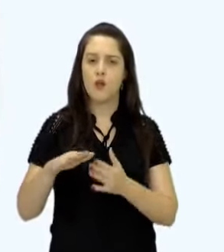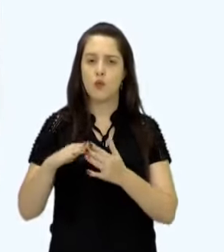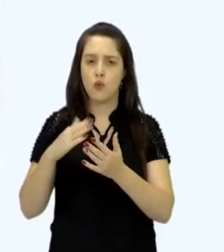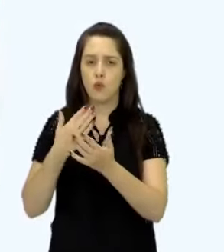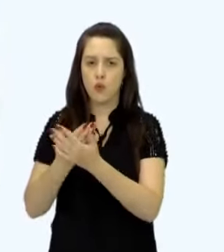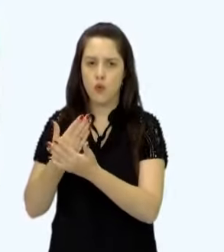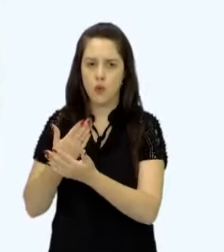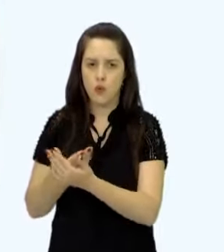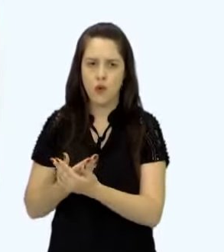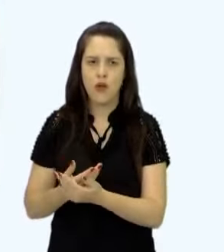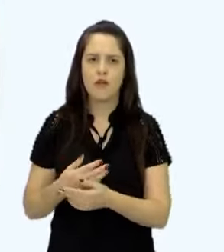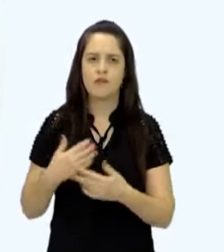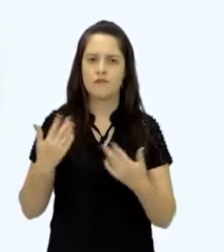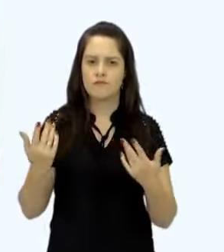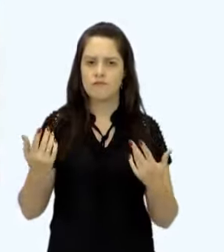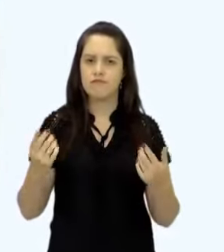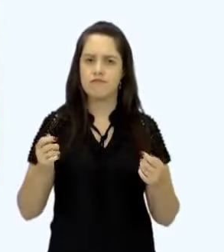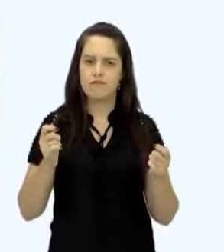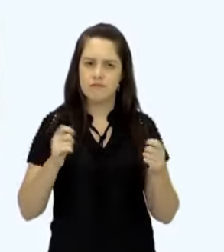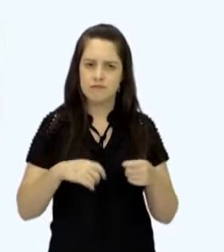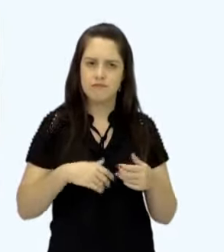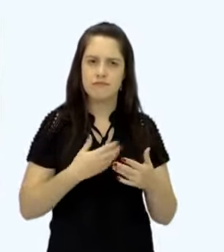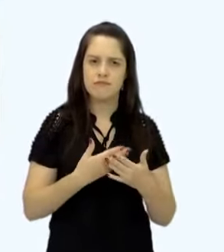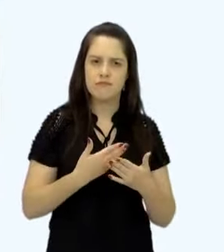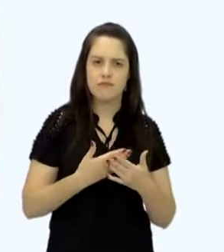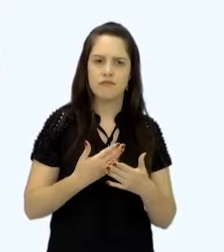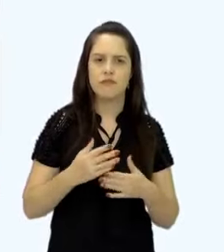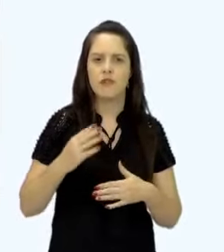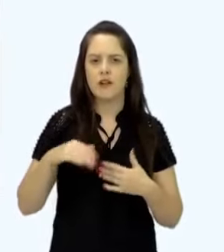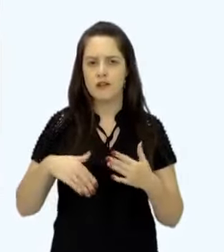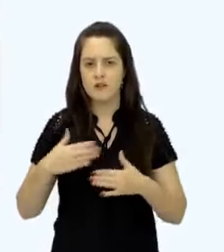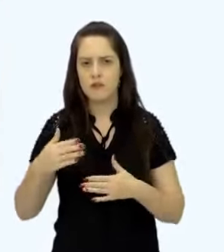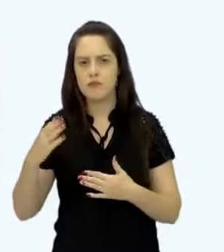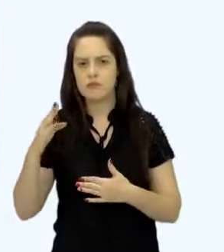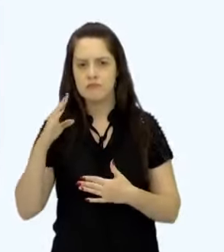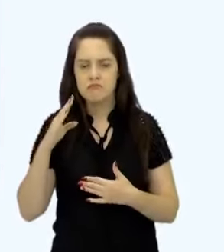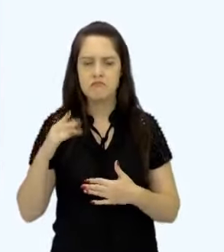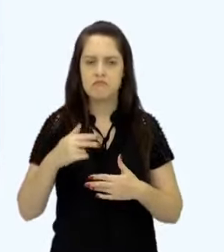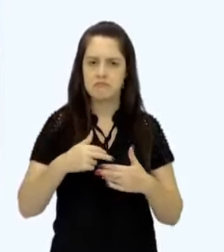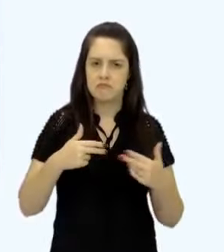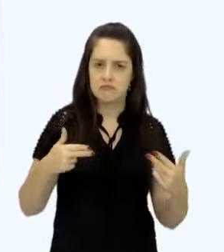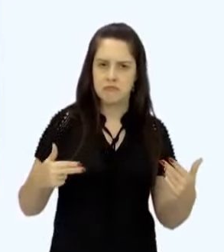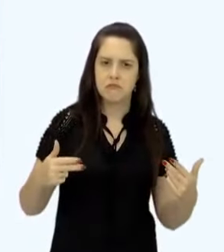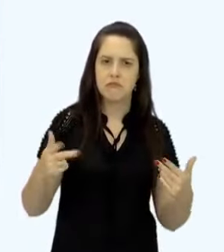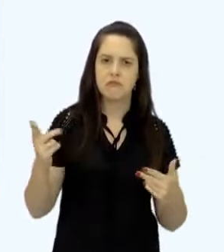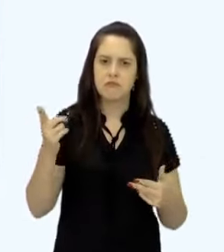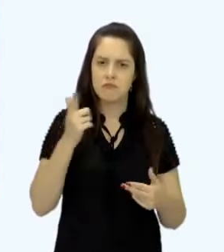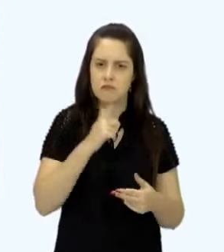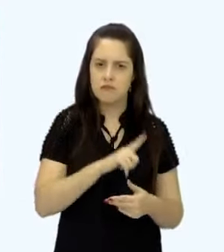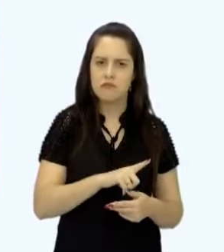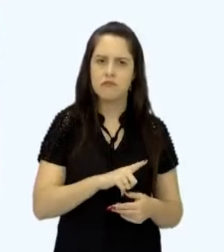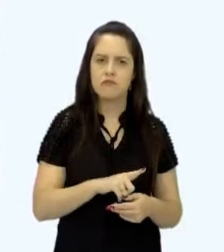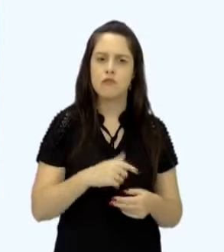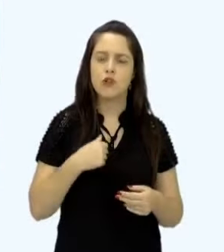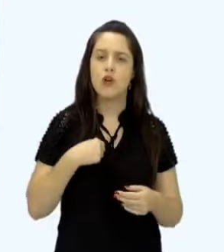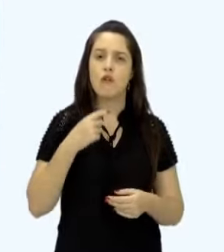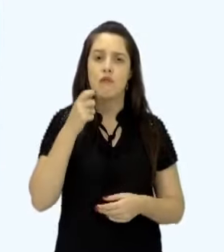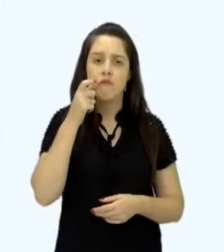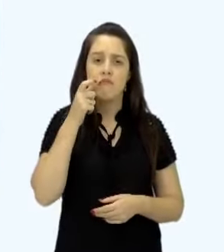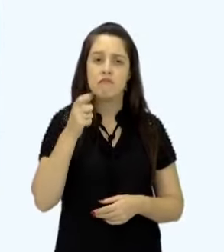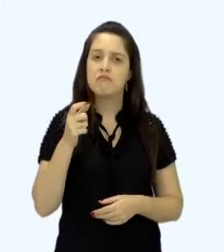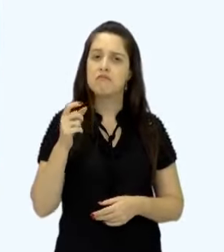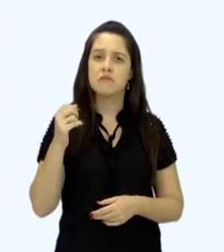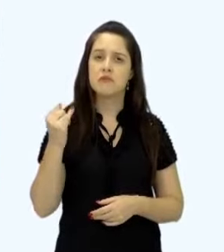toda animadíssima com as aulas, às vezes reclama, ai, tem muita tarefa, etc. Então, essa divisão em partes é interessante